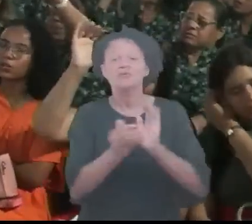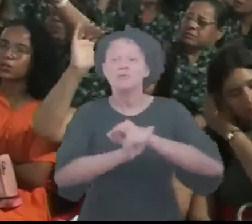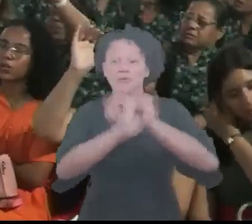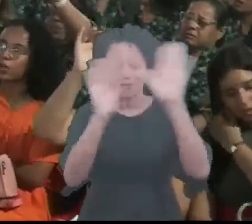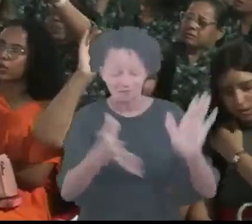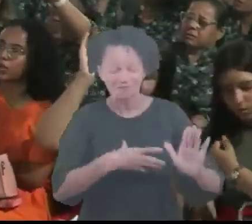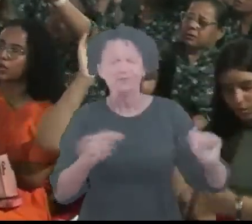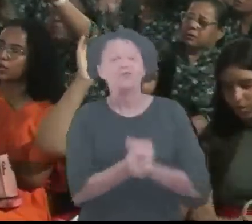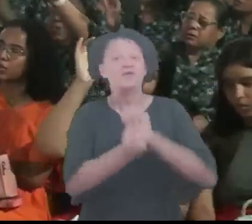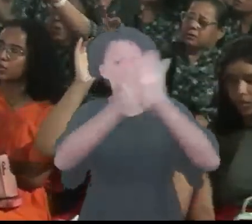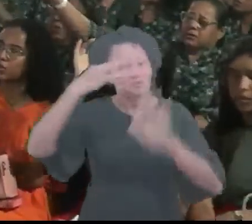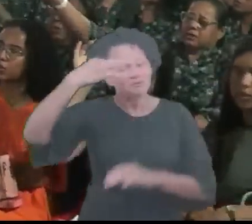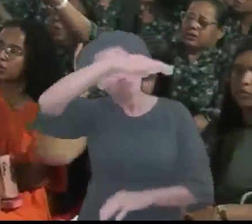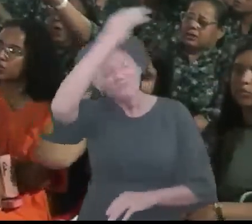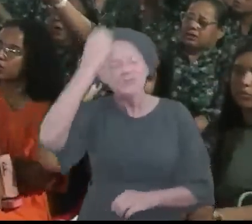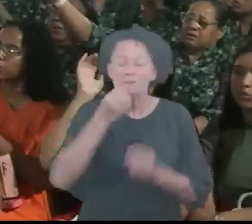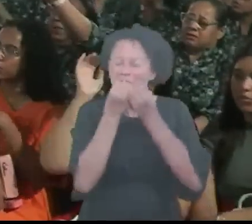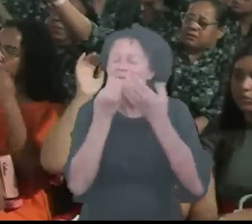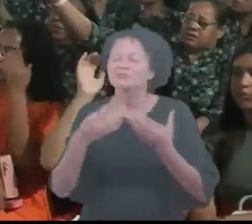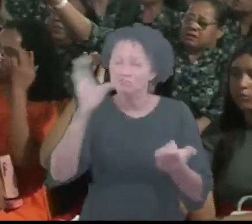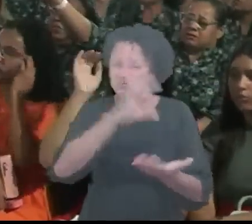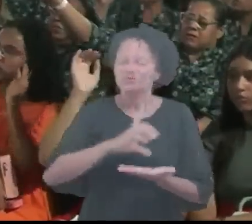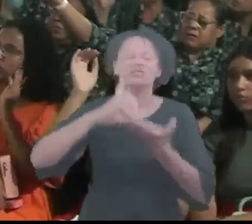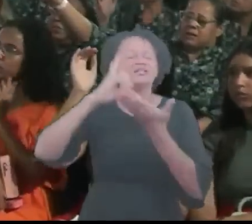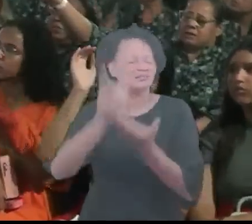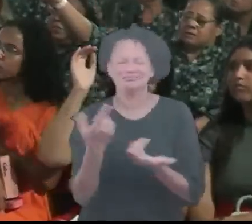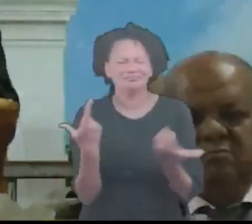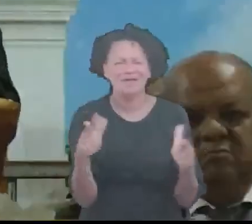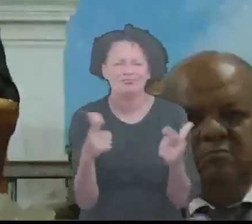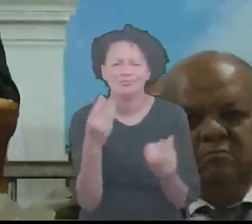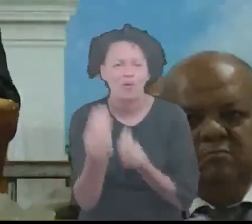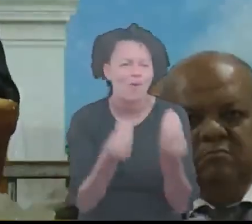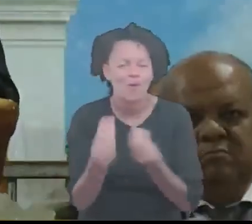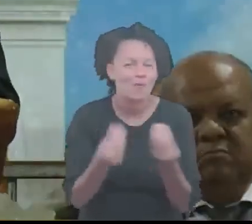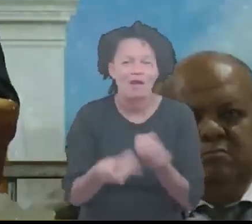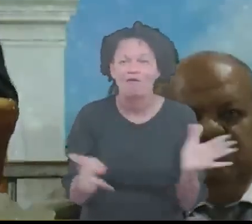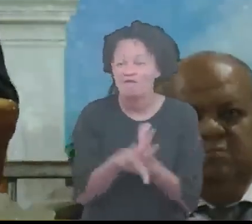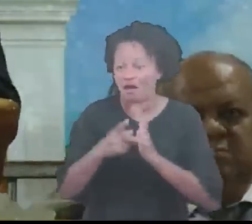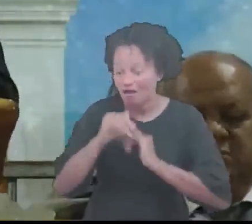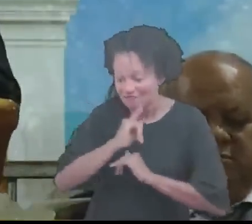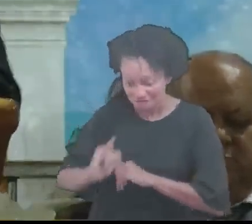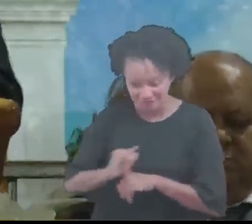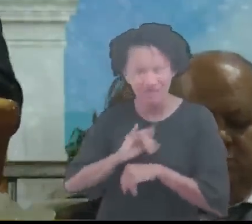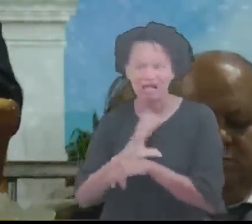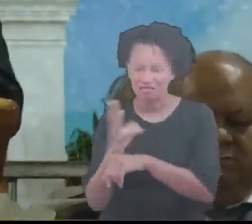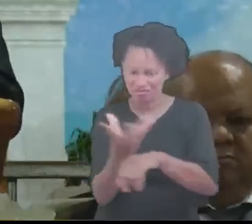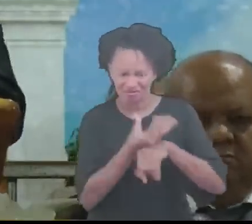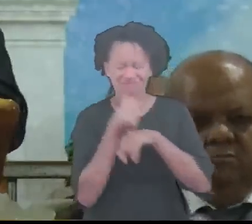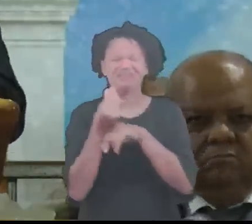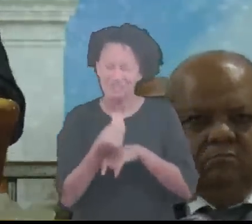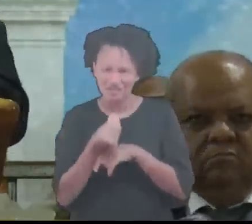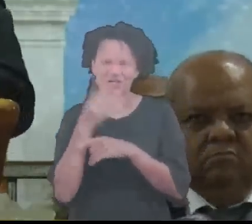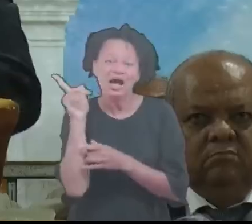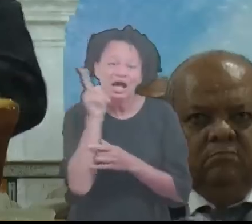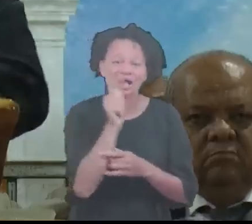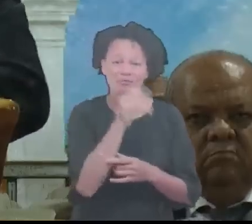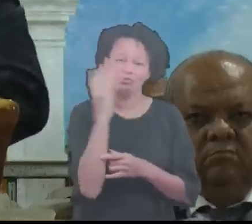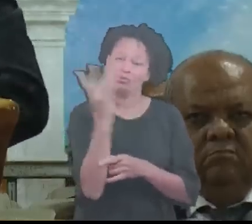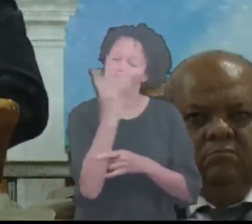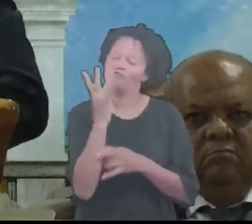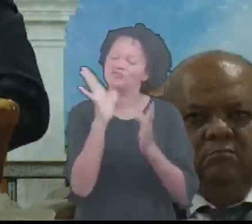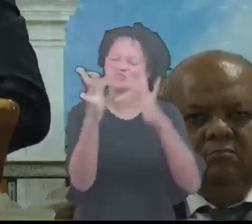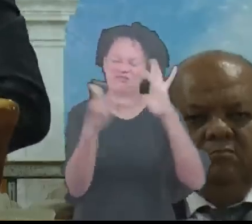para o Espírito Santo. Bendito seja Deus. Não adianta dizer que a noiva de Jesus é feia, porque ele tem um cosmético